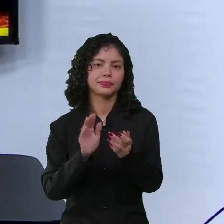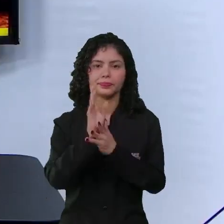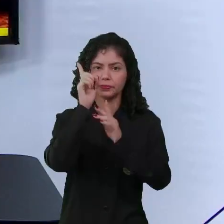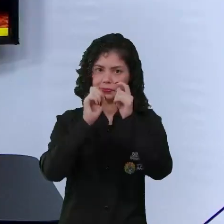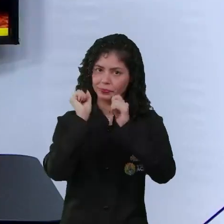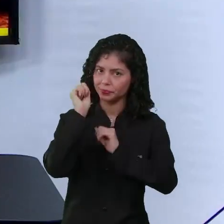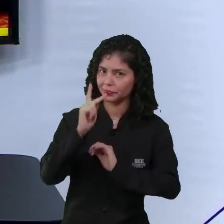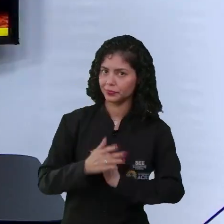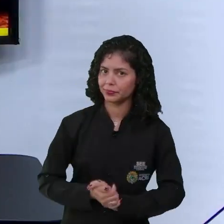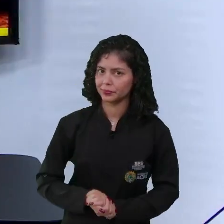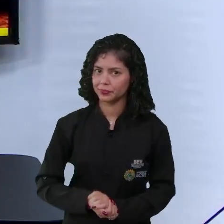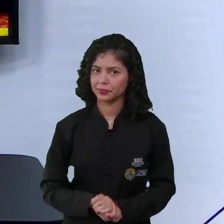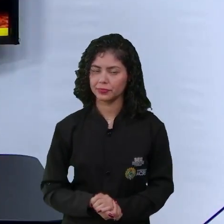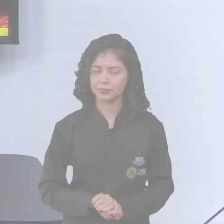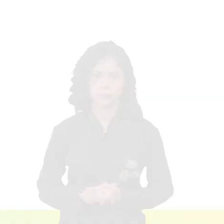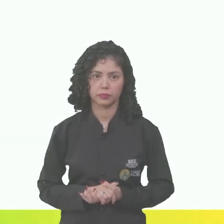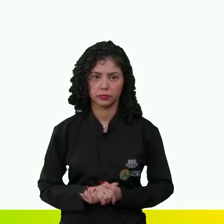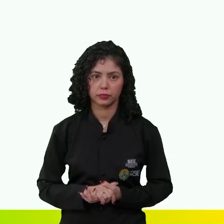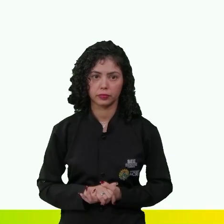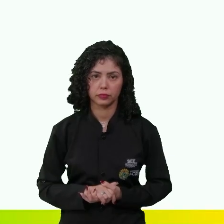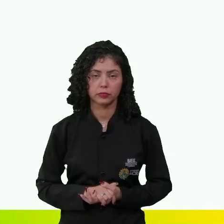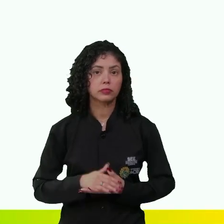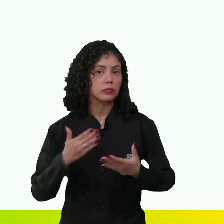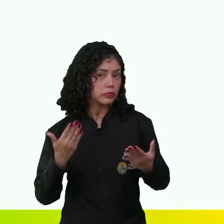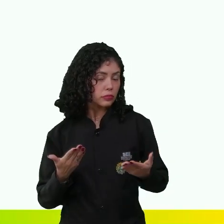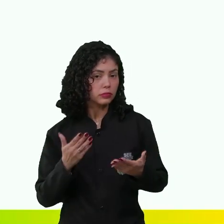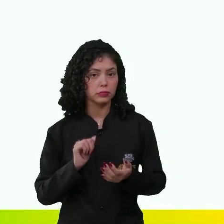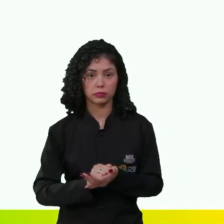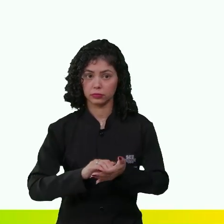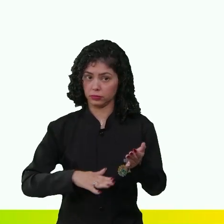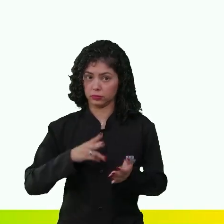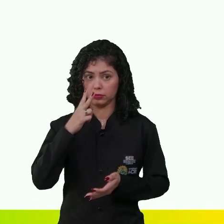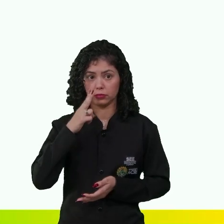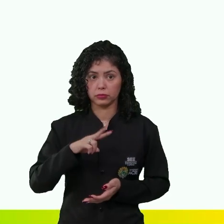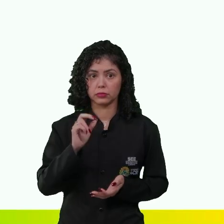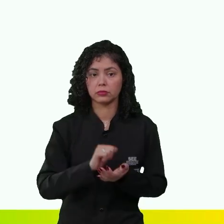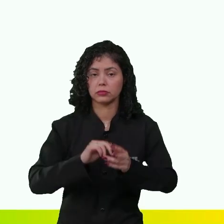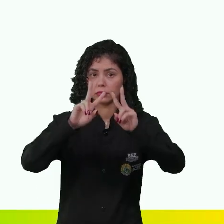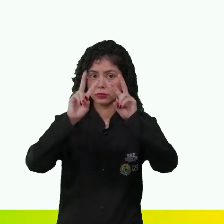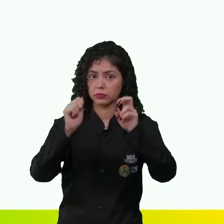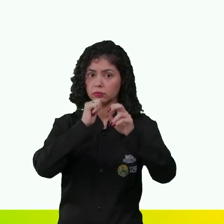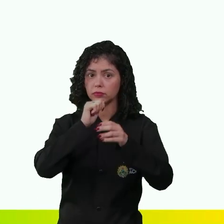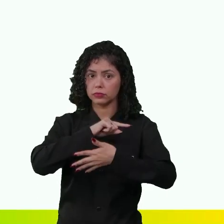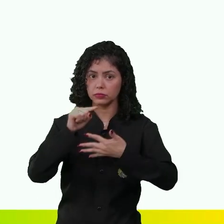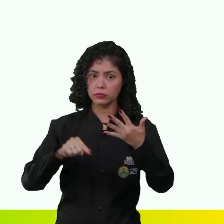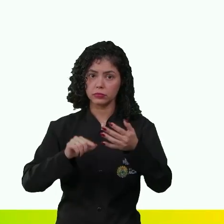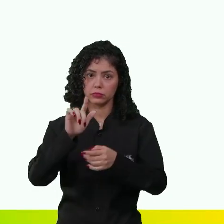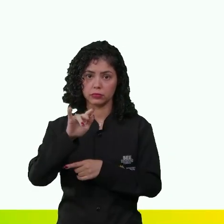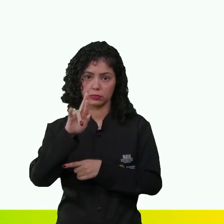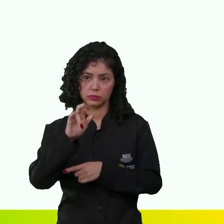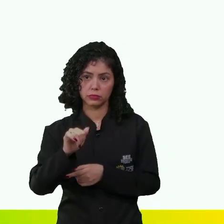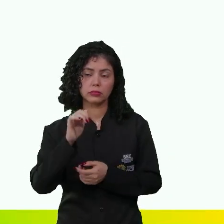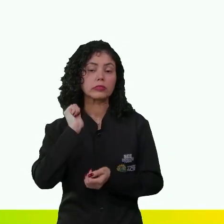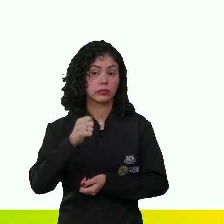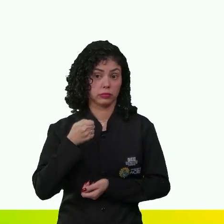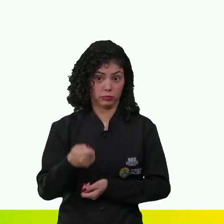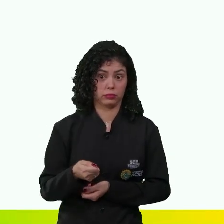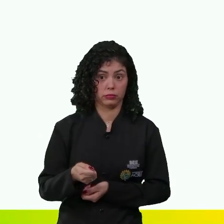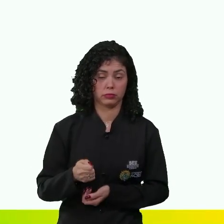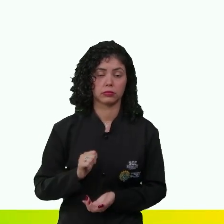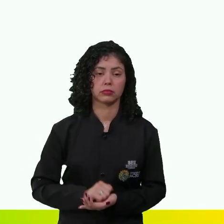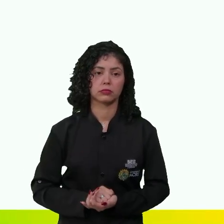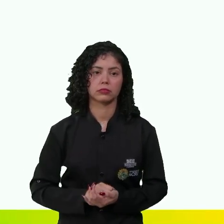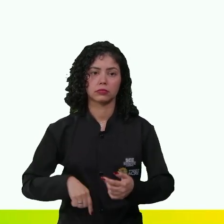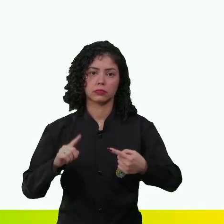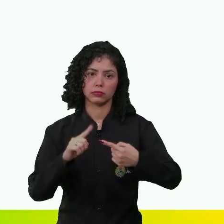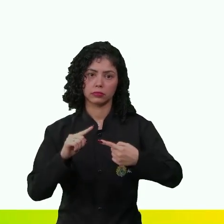expressar. Ok? Então, antes da atividade, aqui ó, ainda abordando acerca da diversidade, da legitimidade e